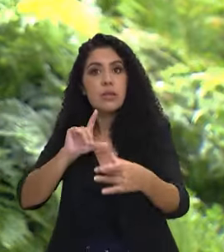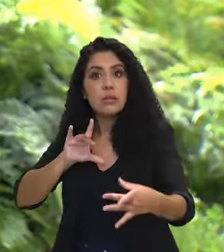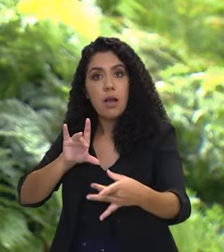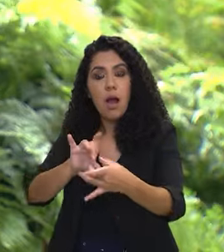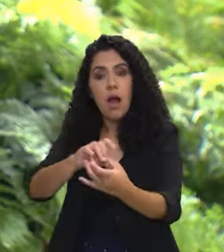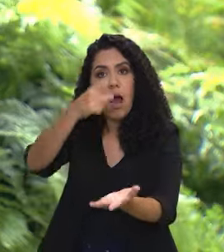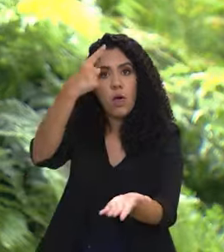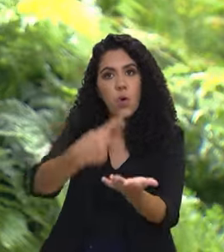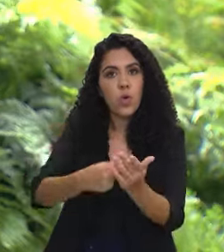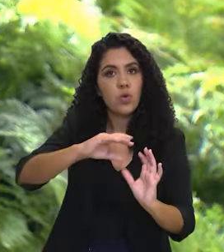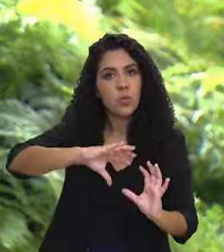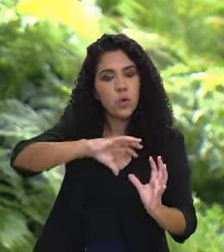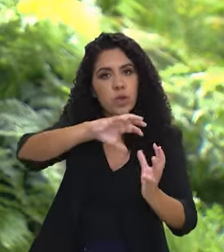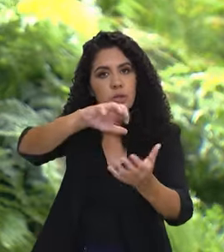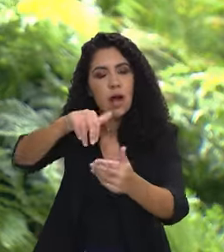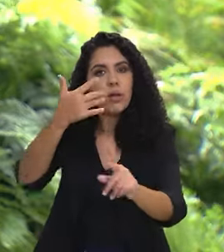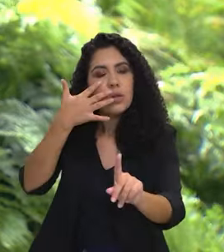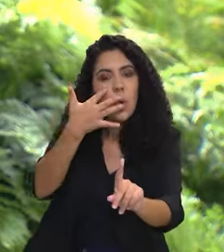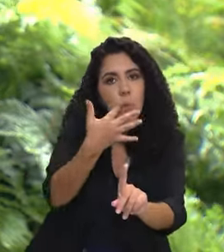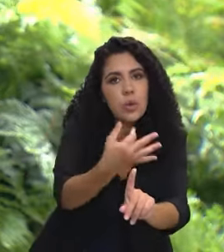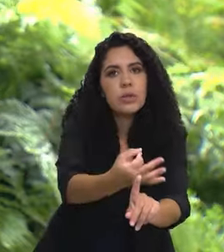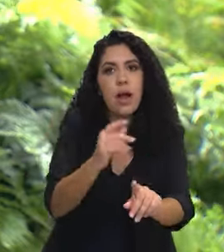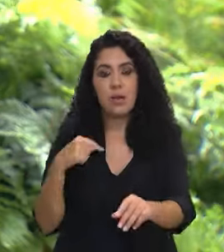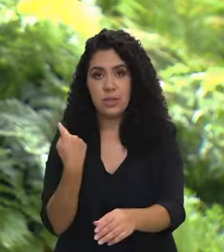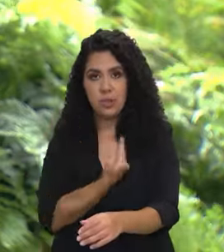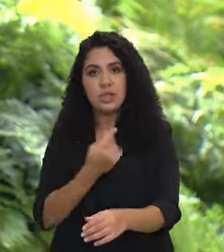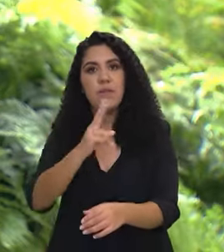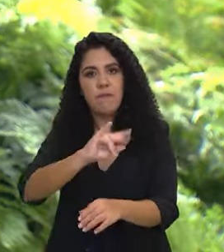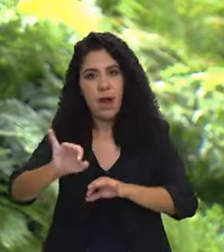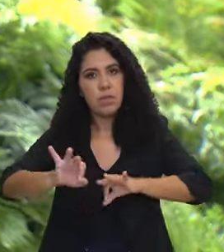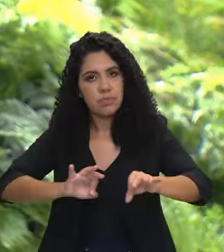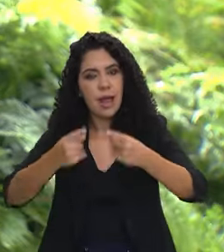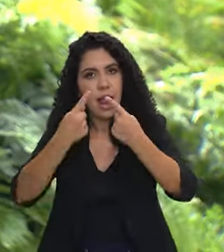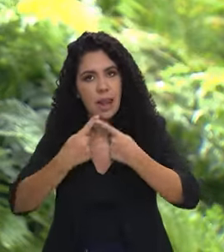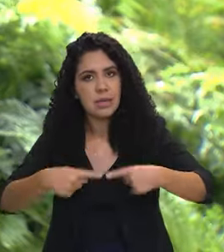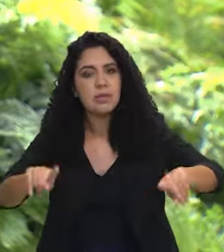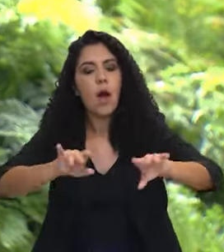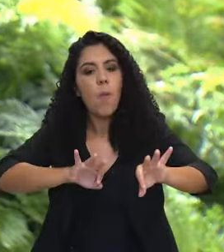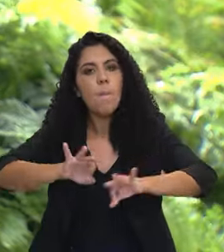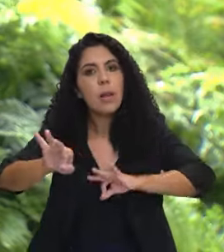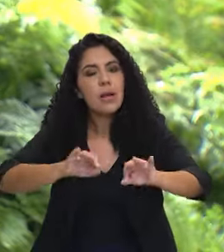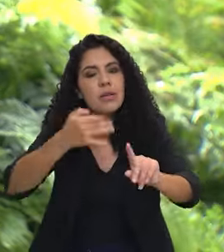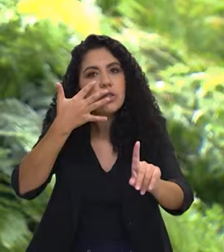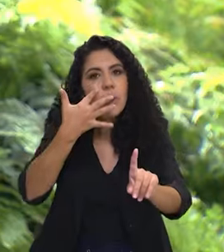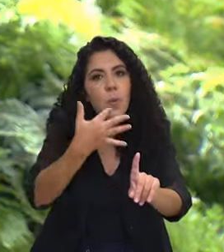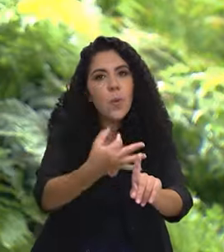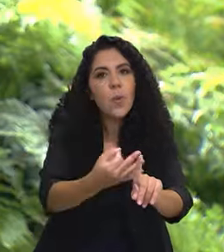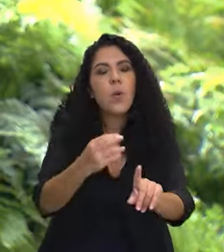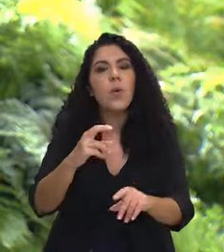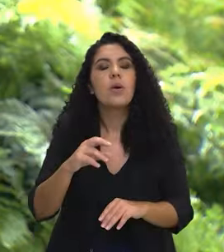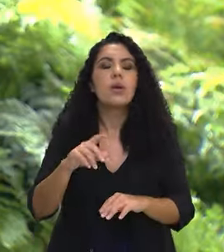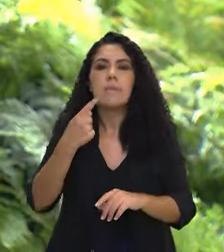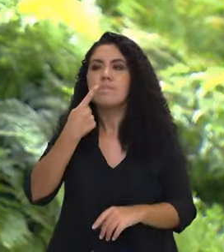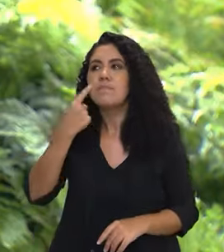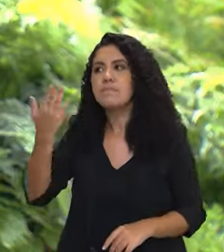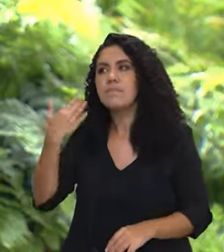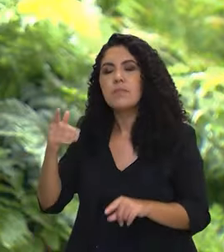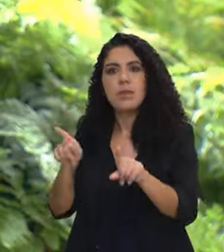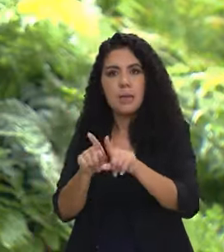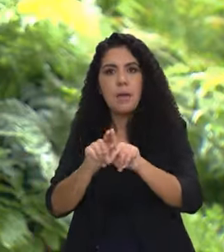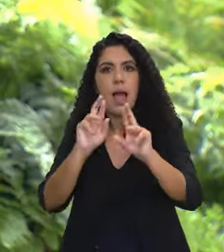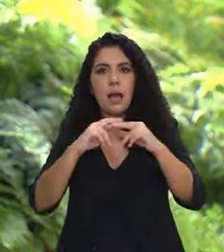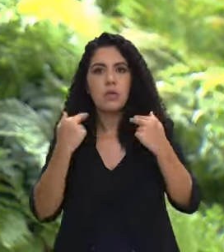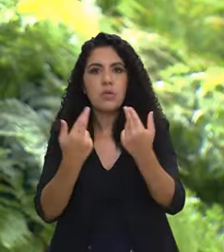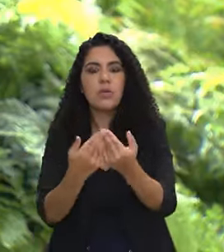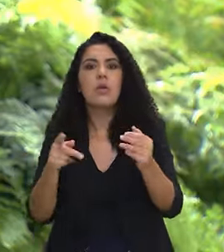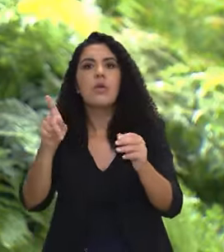Mundial dos Cuidados também, agora que a gente vai lançar a nossa política, o nosso plano de cuidados. Enfim, muito recentemente, na última